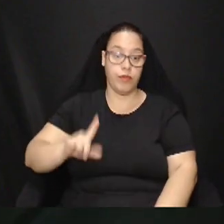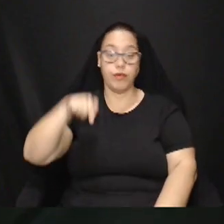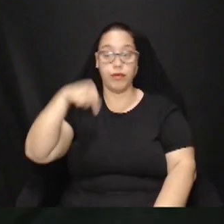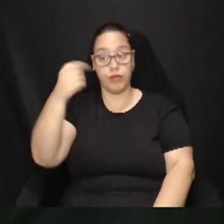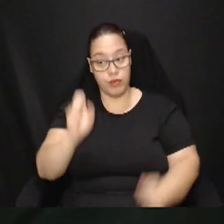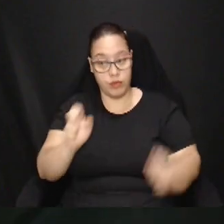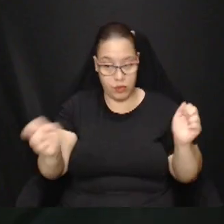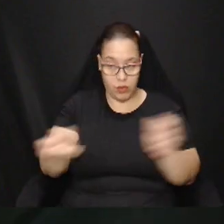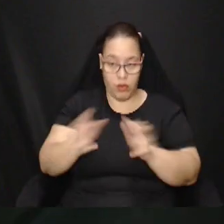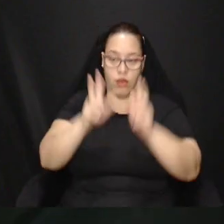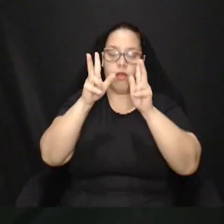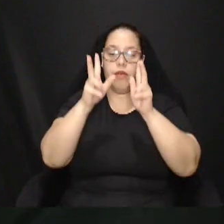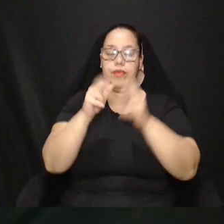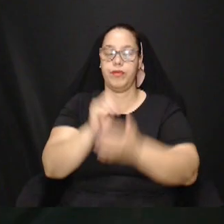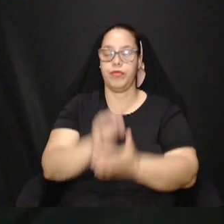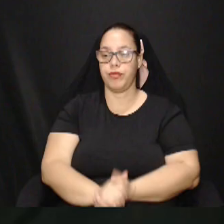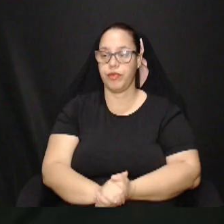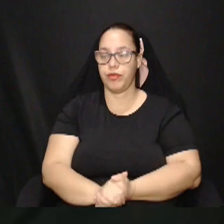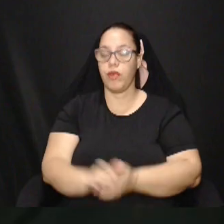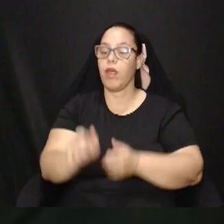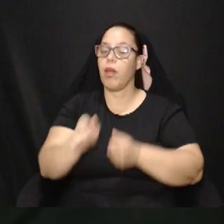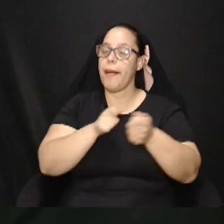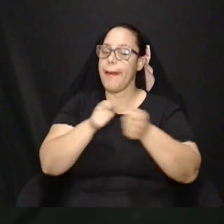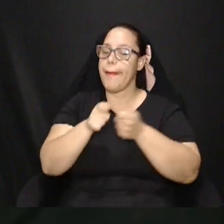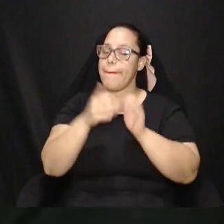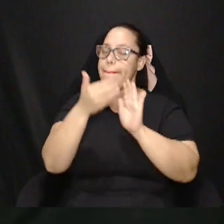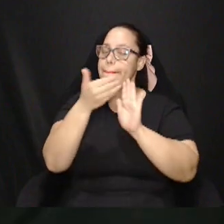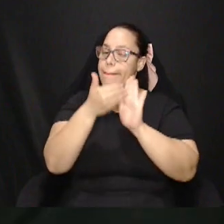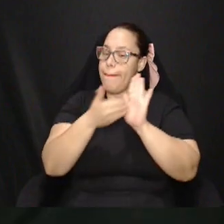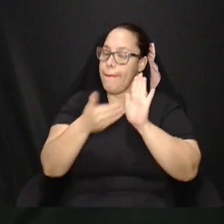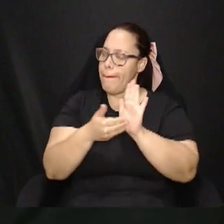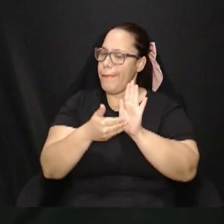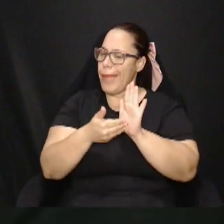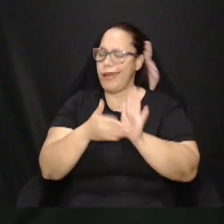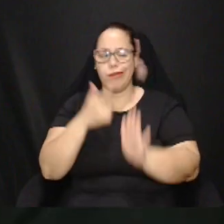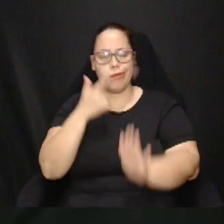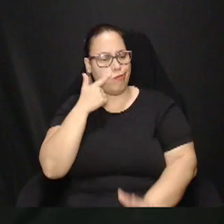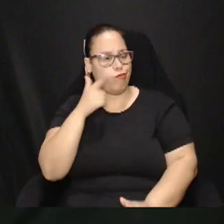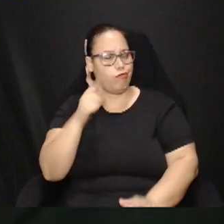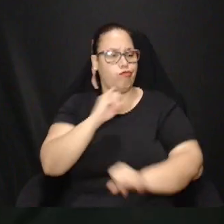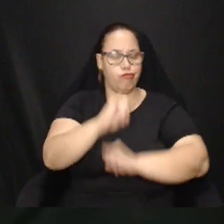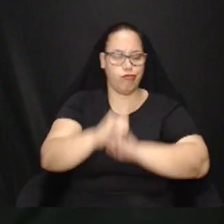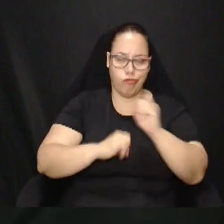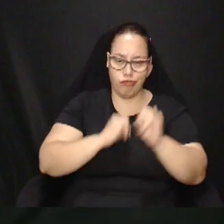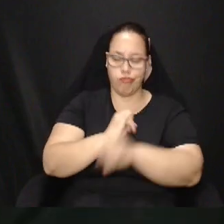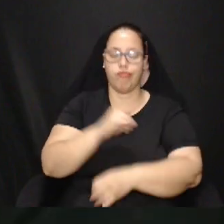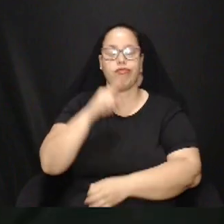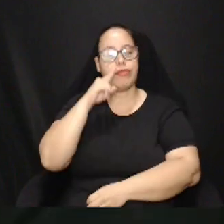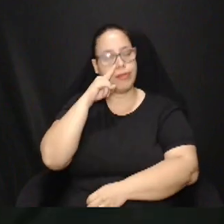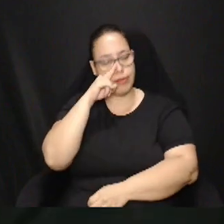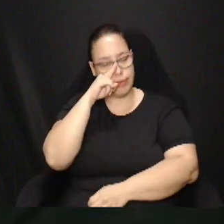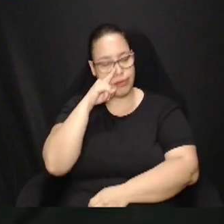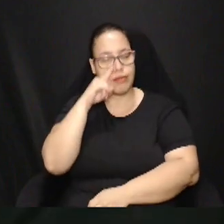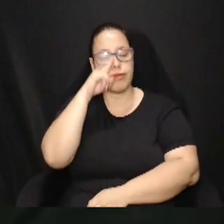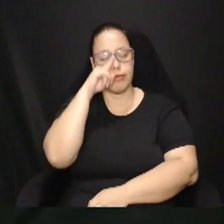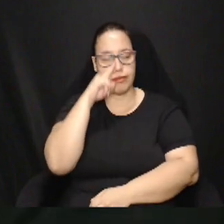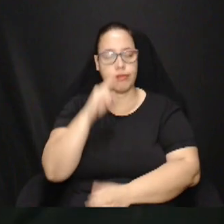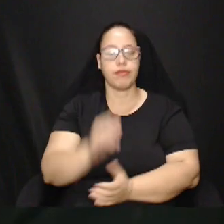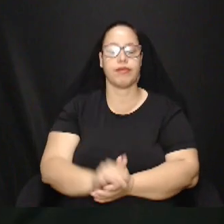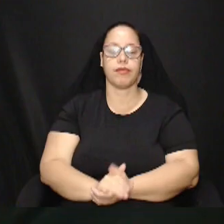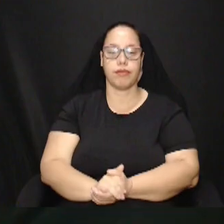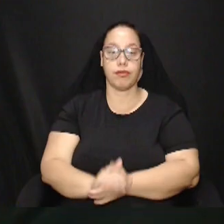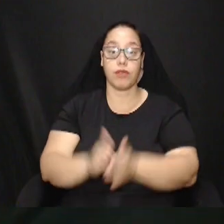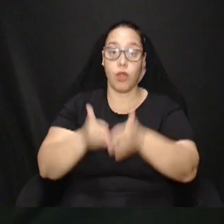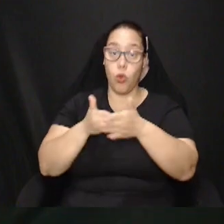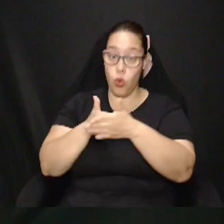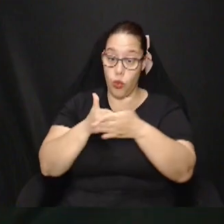importância de controlar o conteúdo acessado, já que a internet apresenta aí riscos e o estabelecimento de limites, né, é fundamental